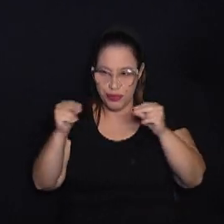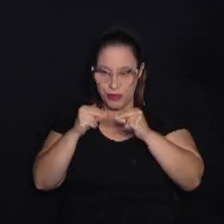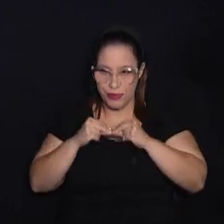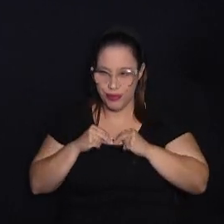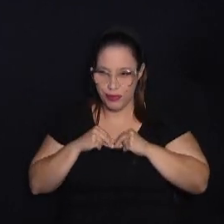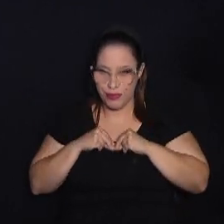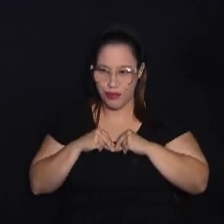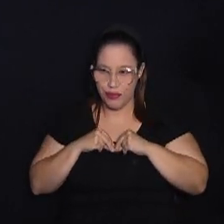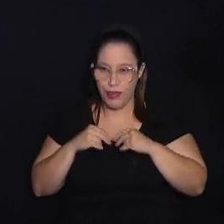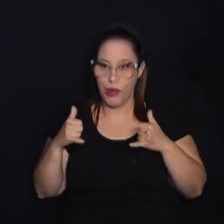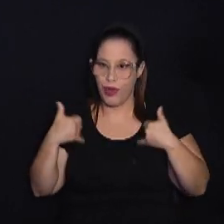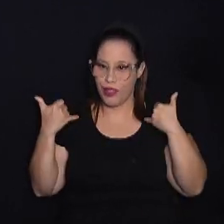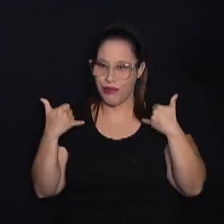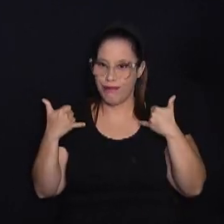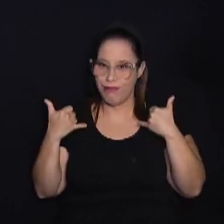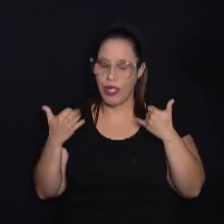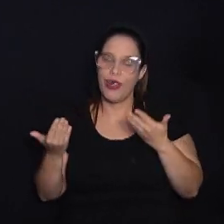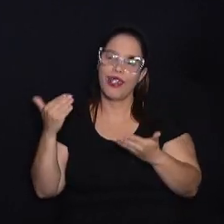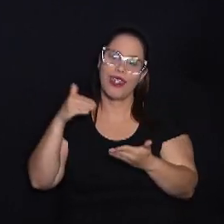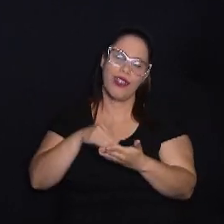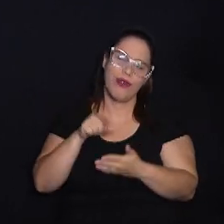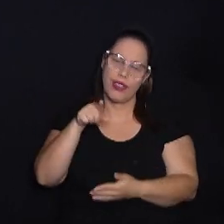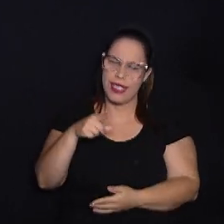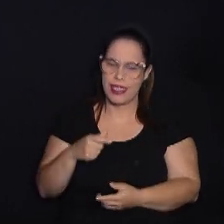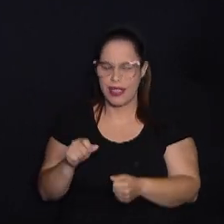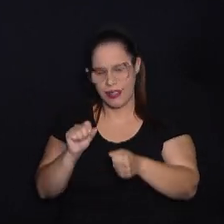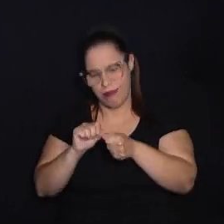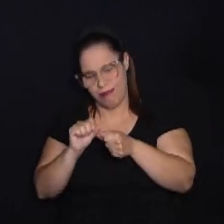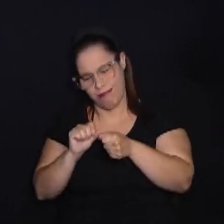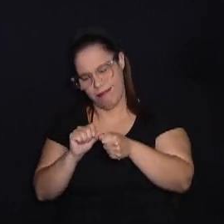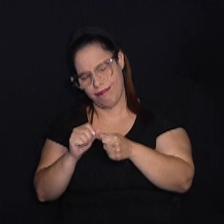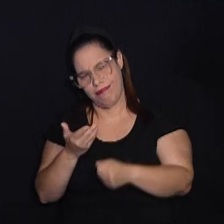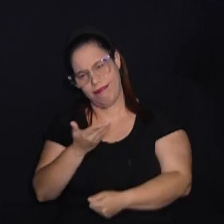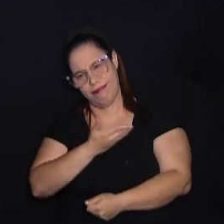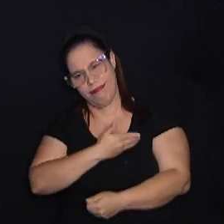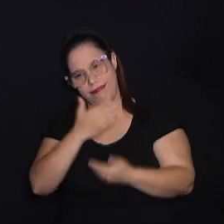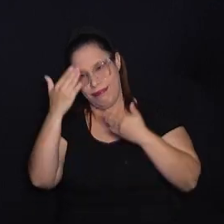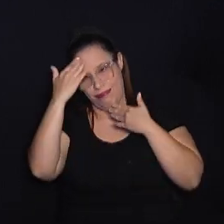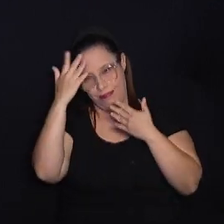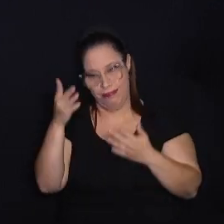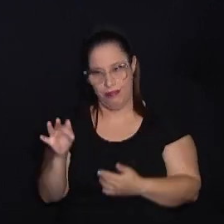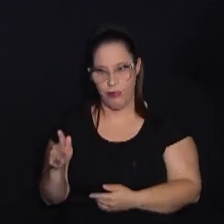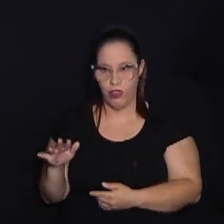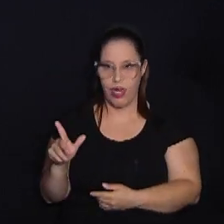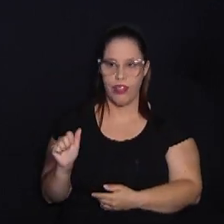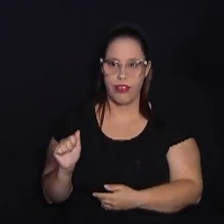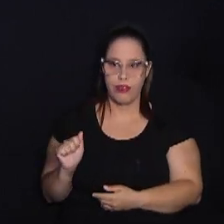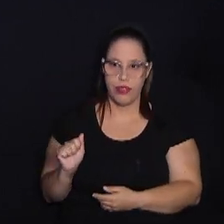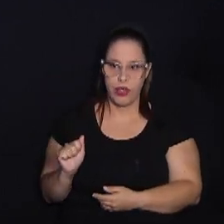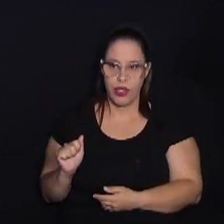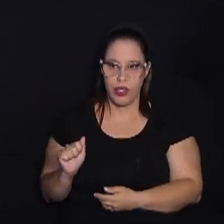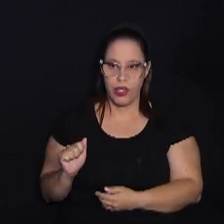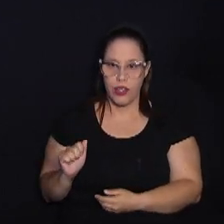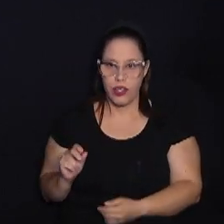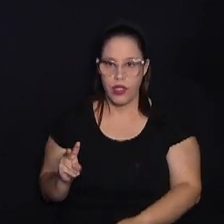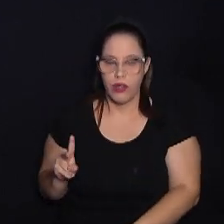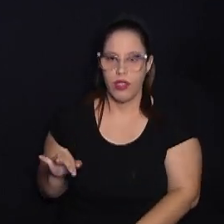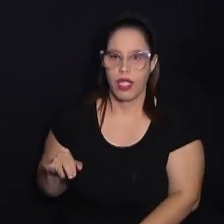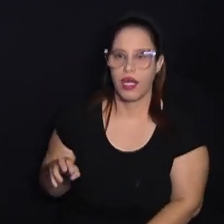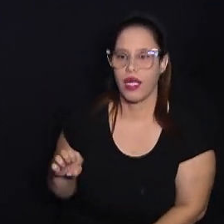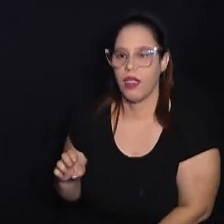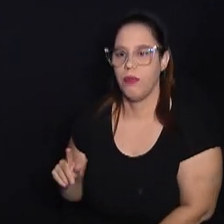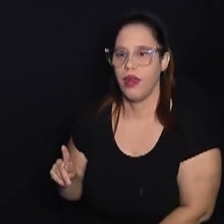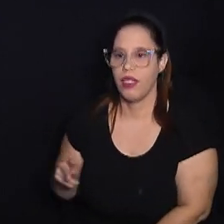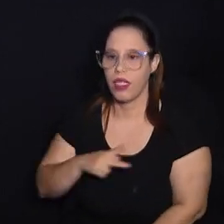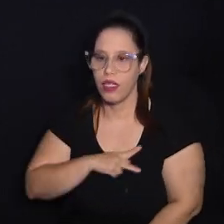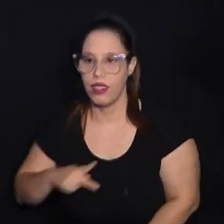sindicato no aniversário dele é o que o senhor está fazendo. Agradecer a minha amiga Flávia, né, vice-presidente de fiscalização, está aí também a